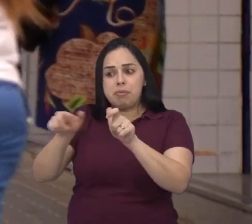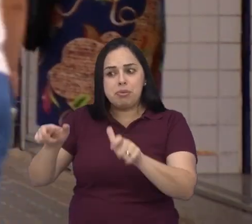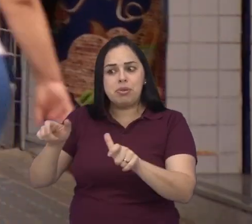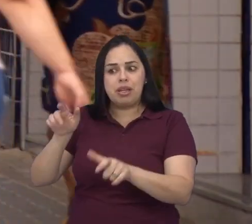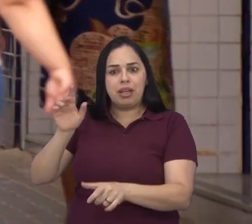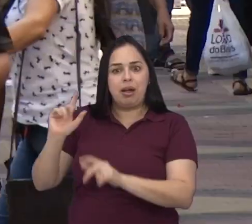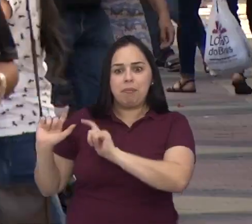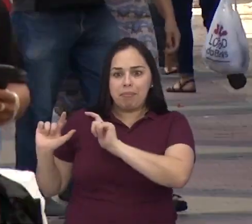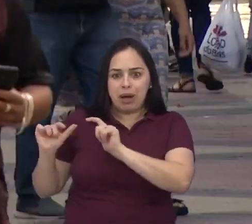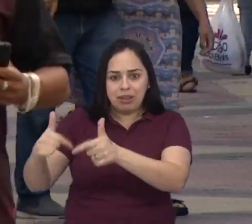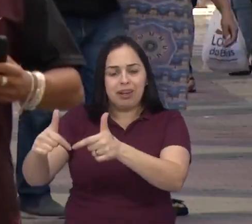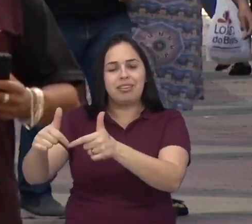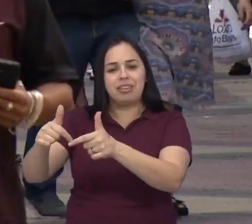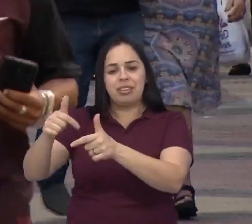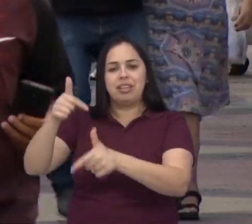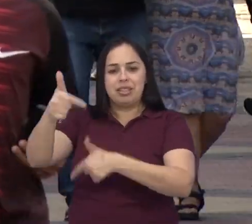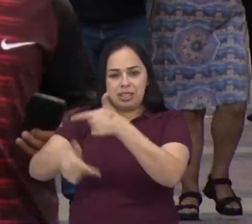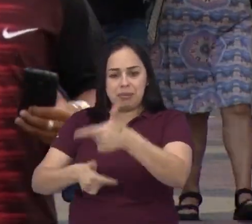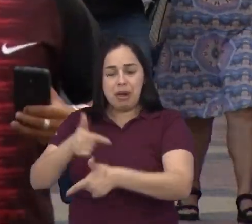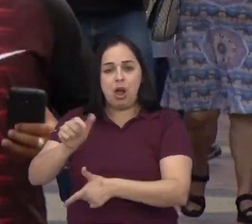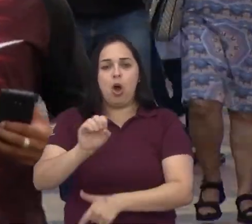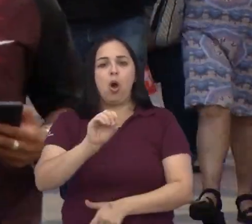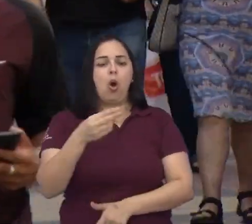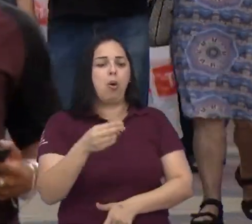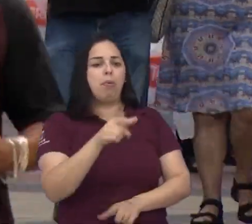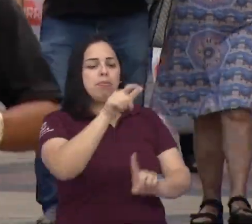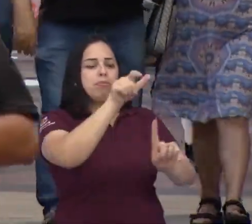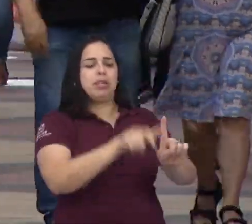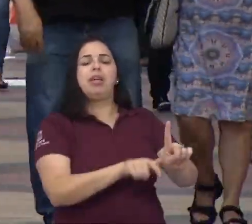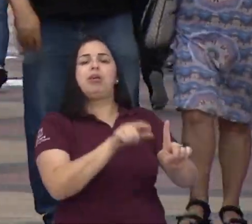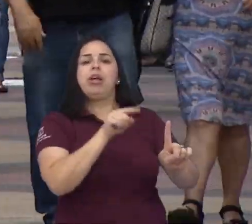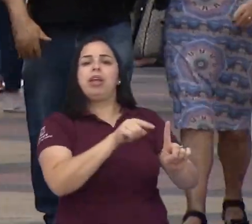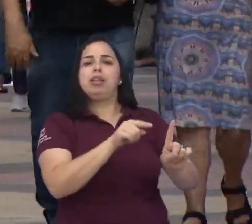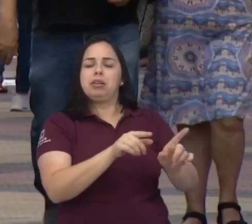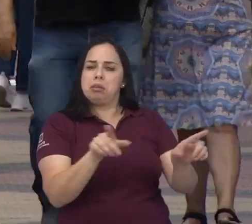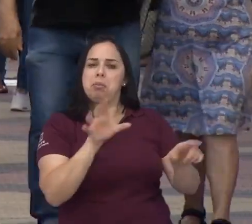gente trabalhadora ou a fama veio a partir da nomeação?